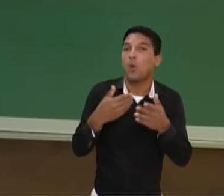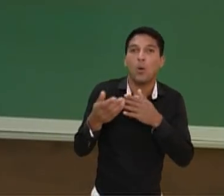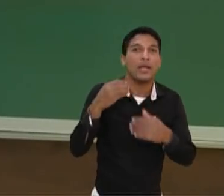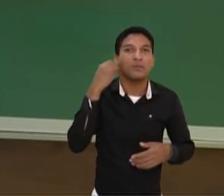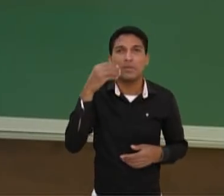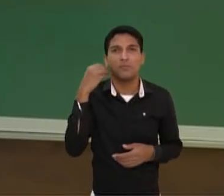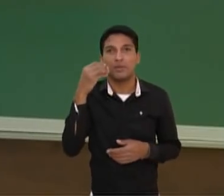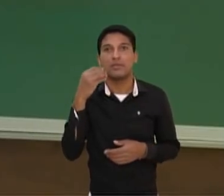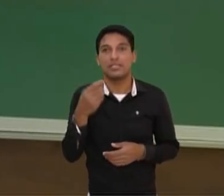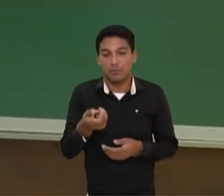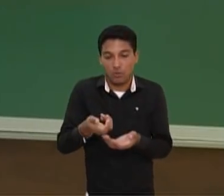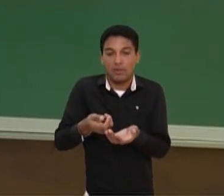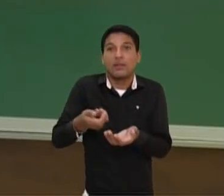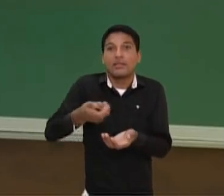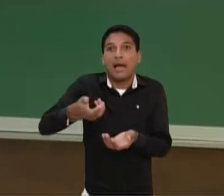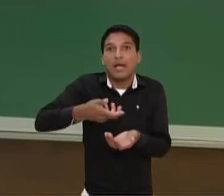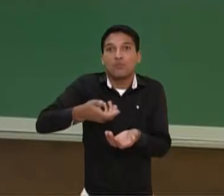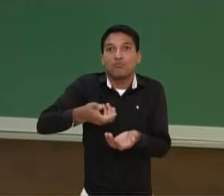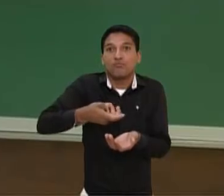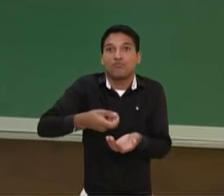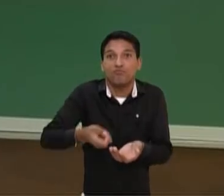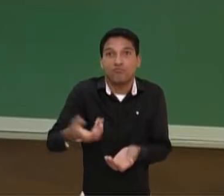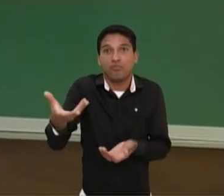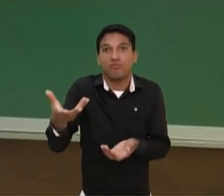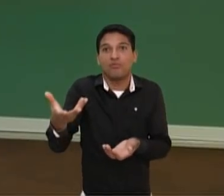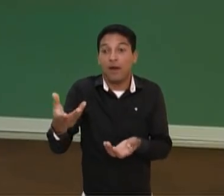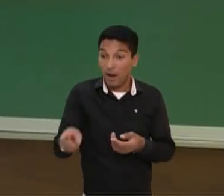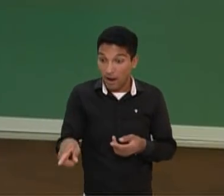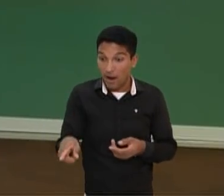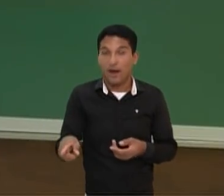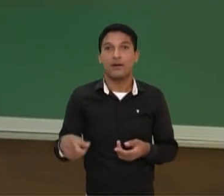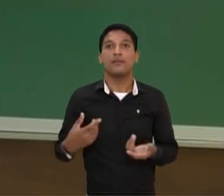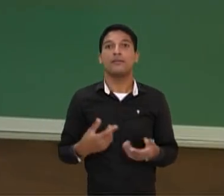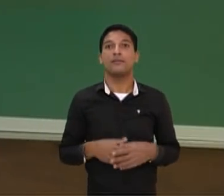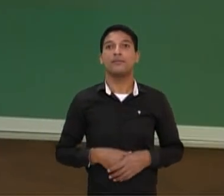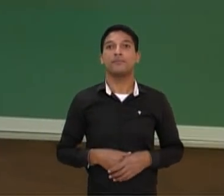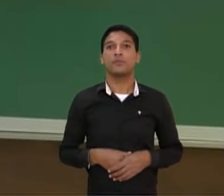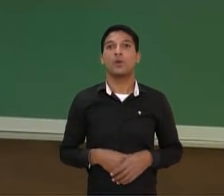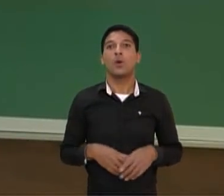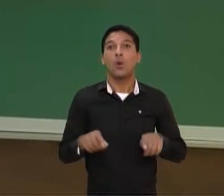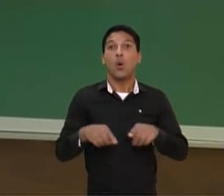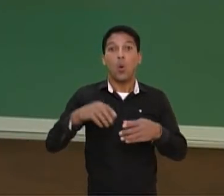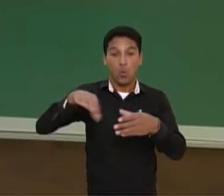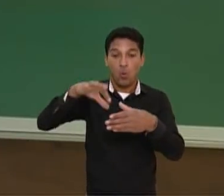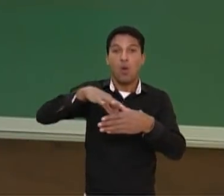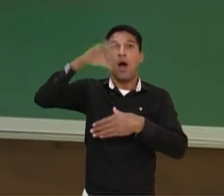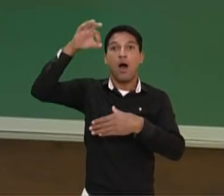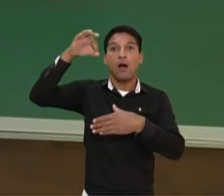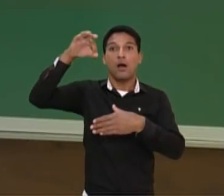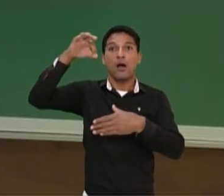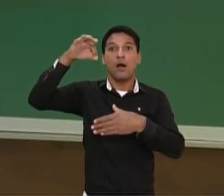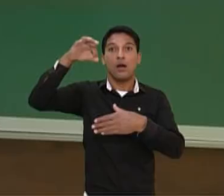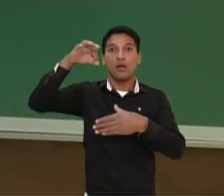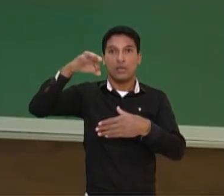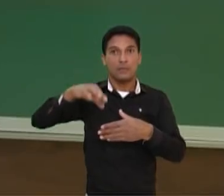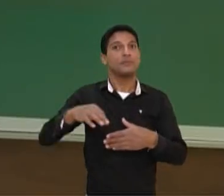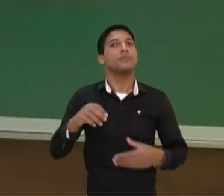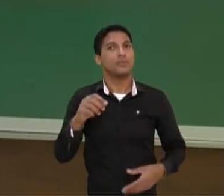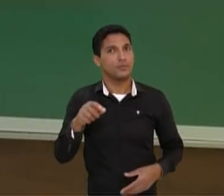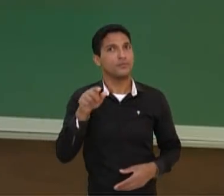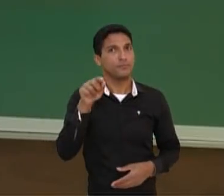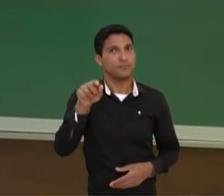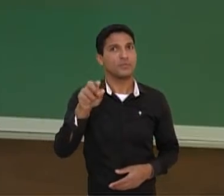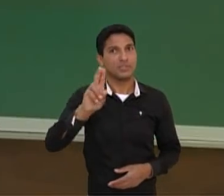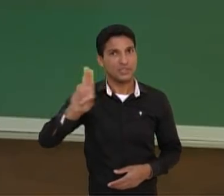quando você vai sortear um número. Por exemplo, se você vai sortear, vai participar de um sorteio, por exemplo, você tem que garantir que o